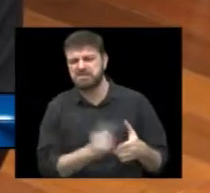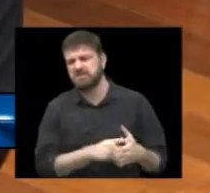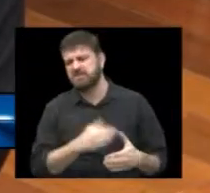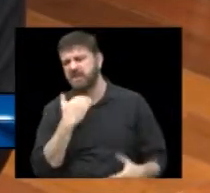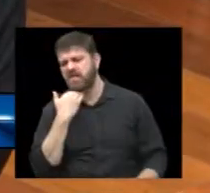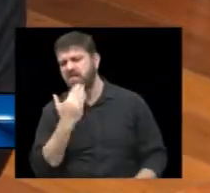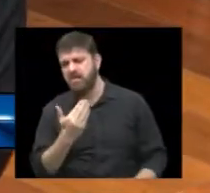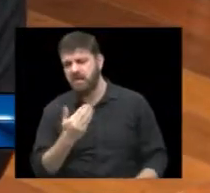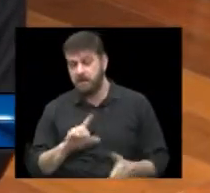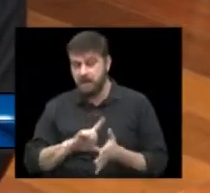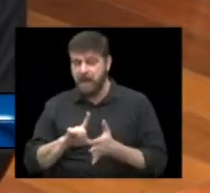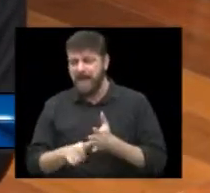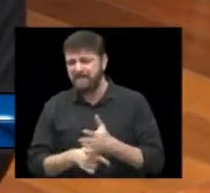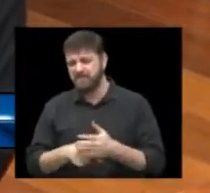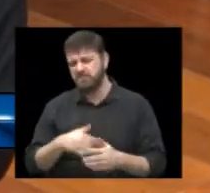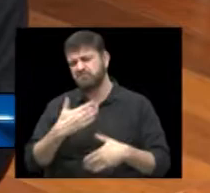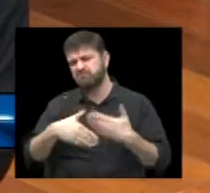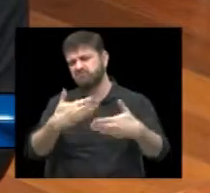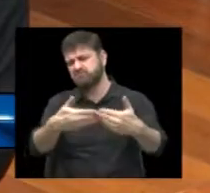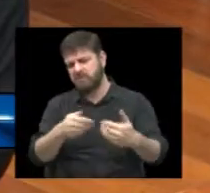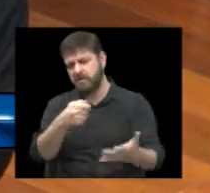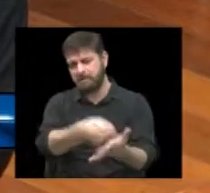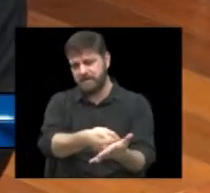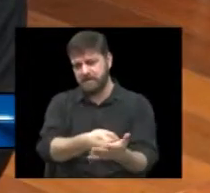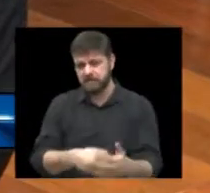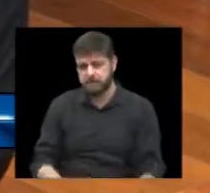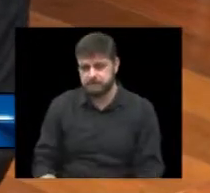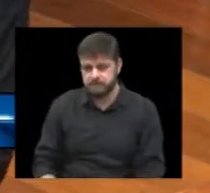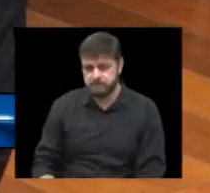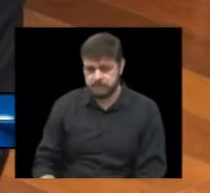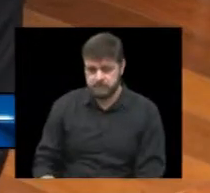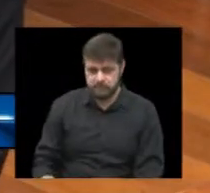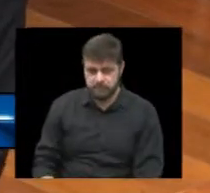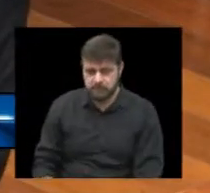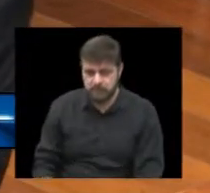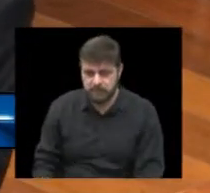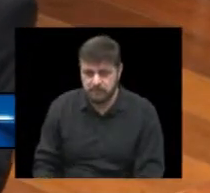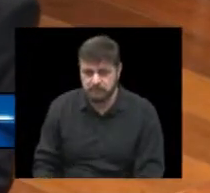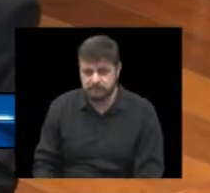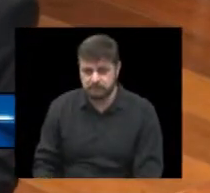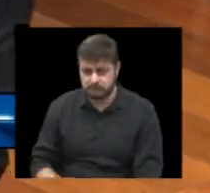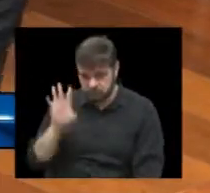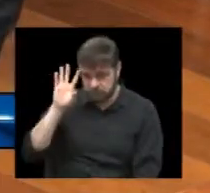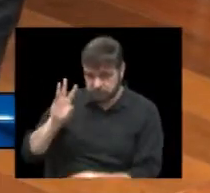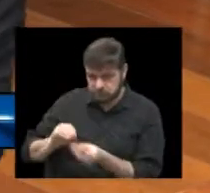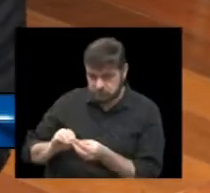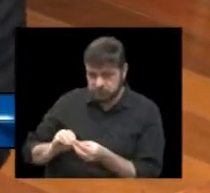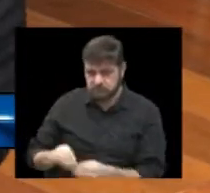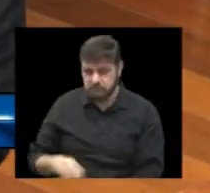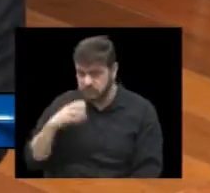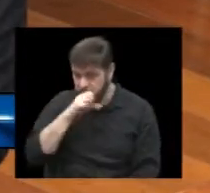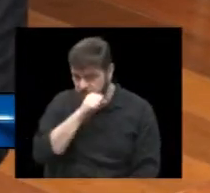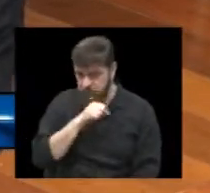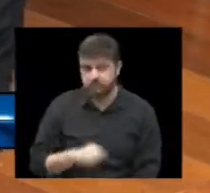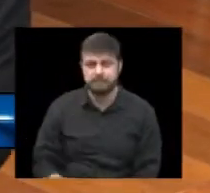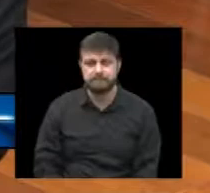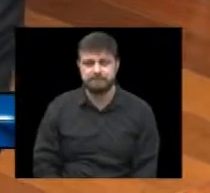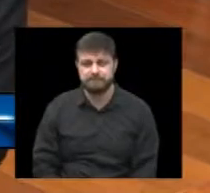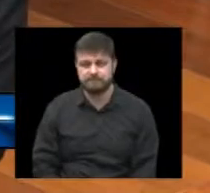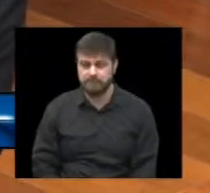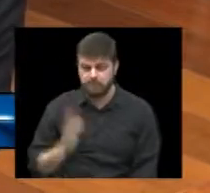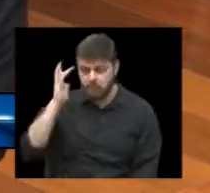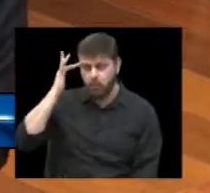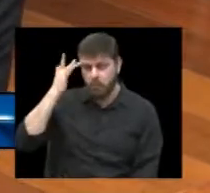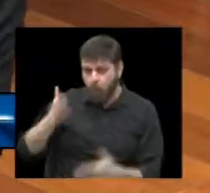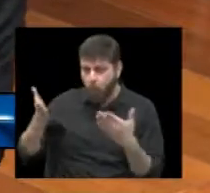do lápis, vereadora, acho que nenhuma aplicação daria essa vantagem. E só para finalizar, rapidão, eu acho que